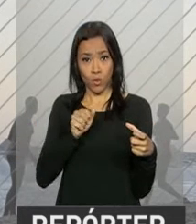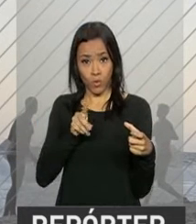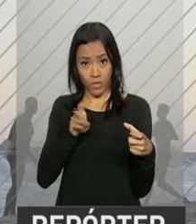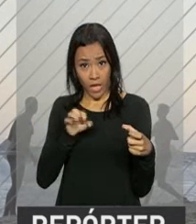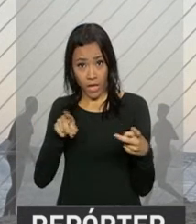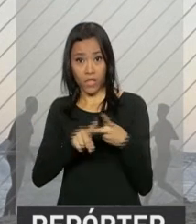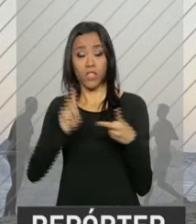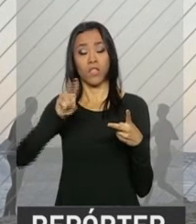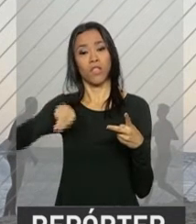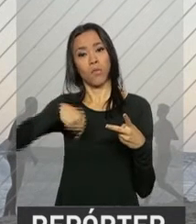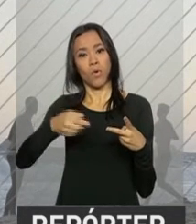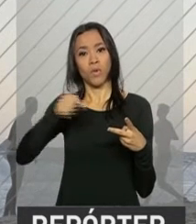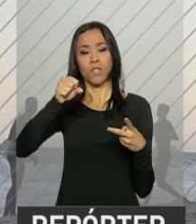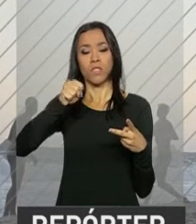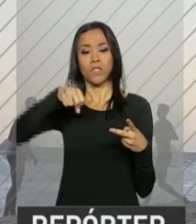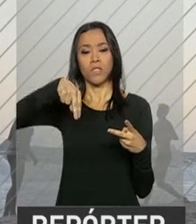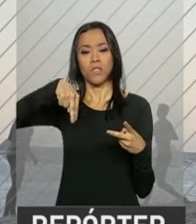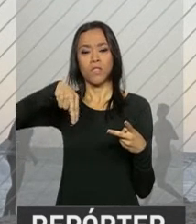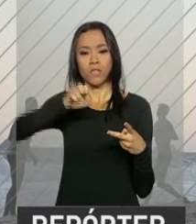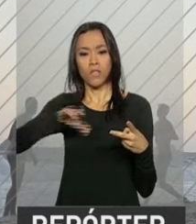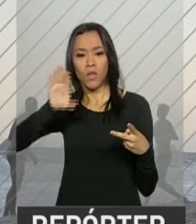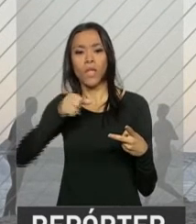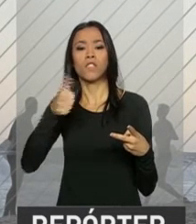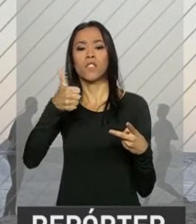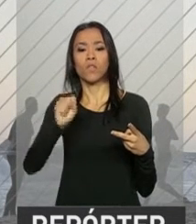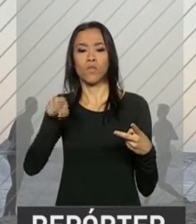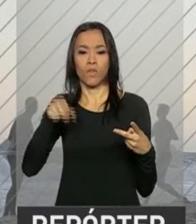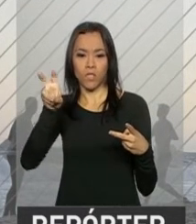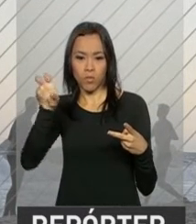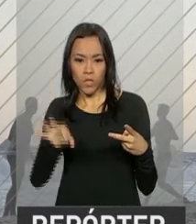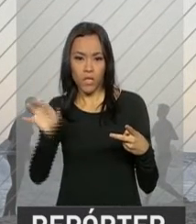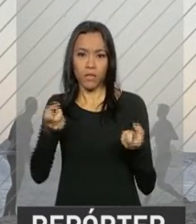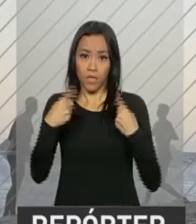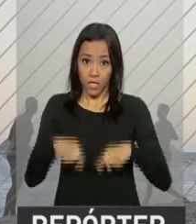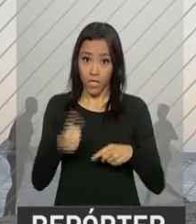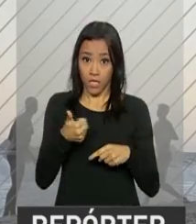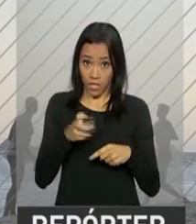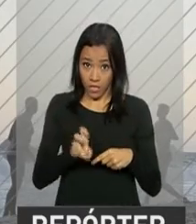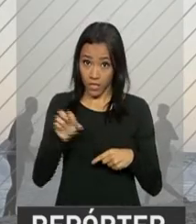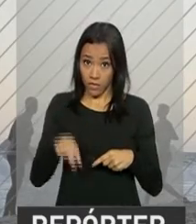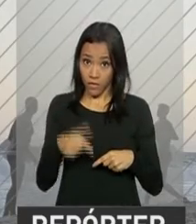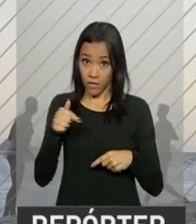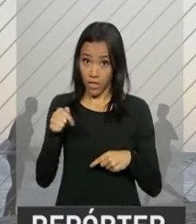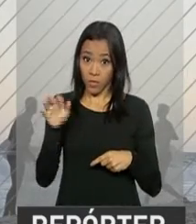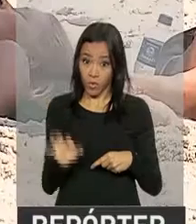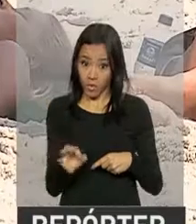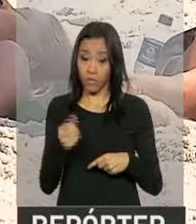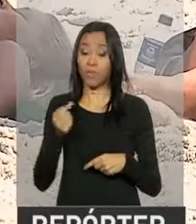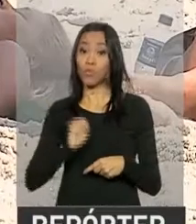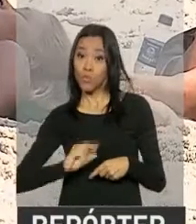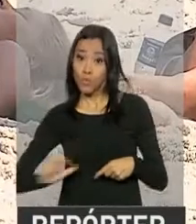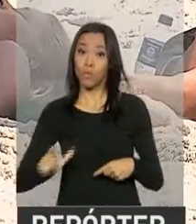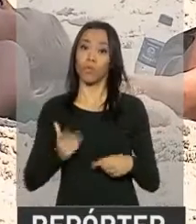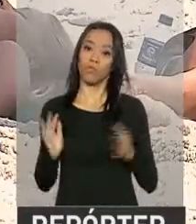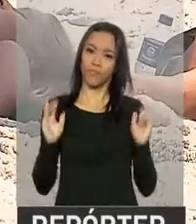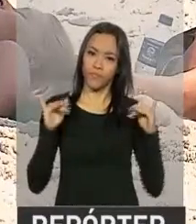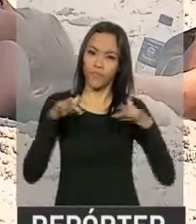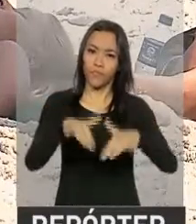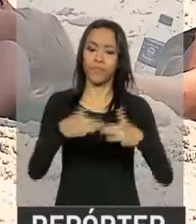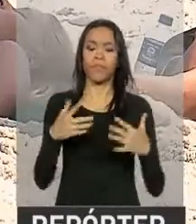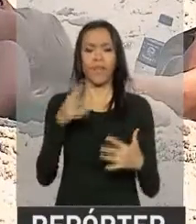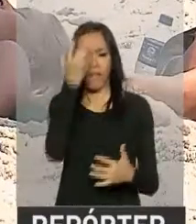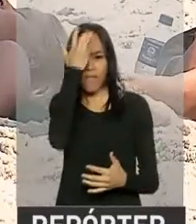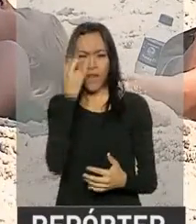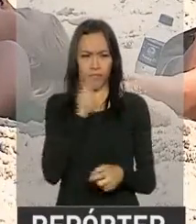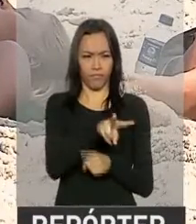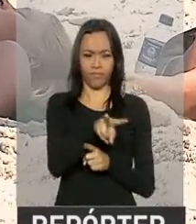nordeste com 18,5 por cento e da região sul com 15,7 por cento nas ruas é fácil ver